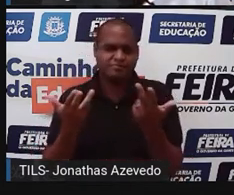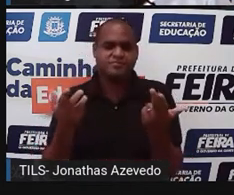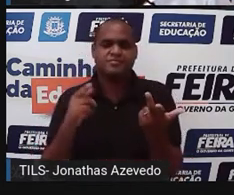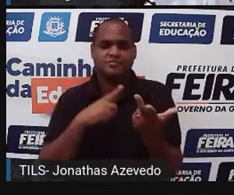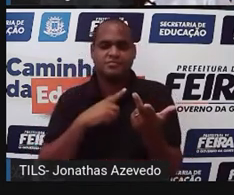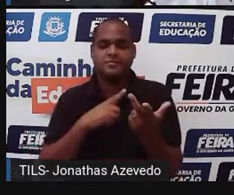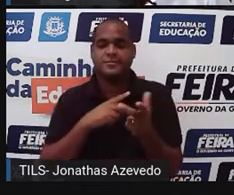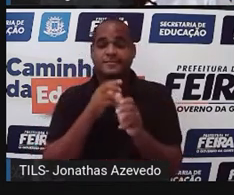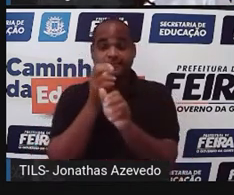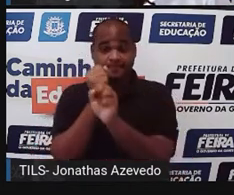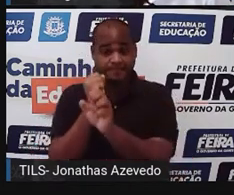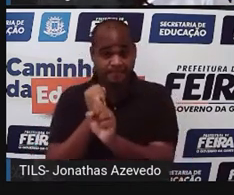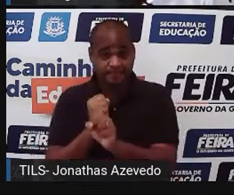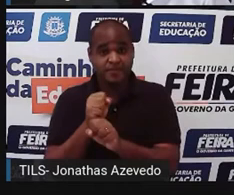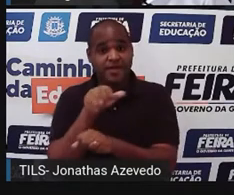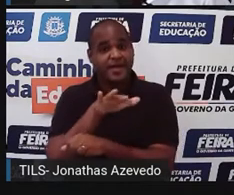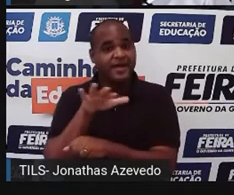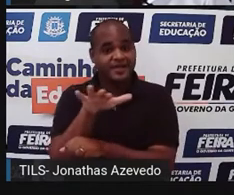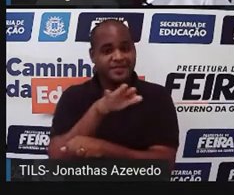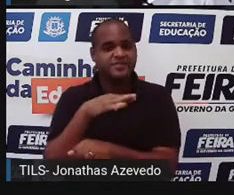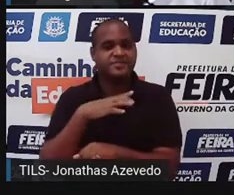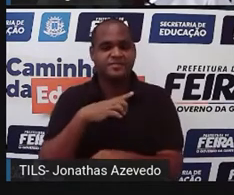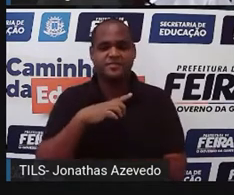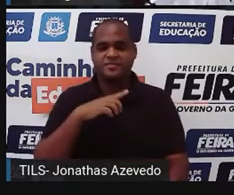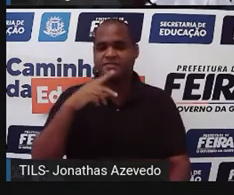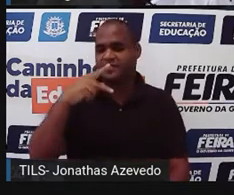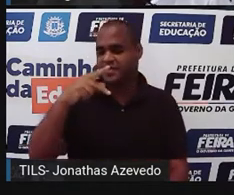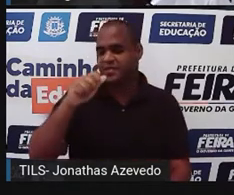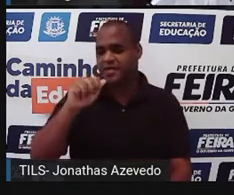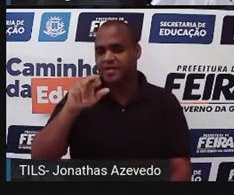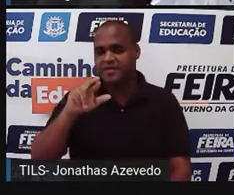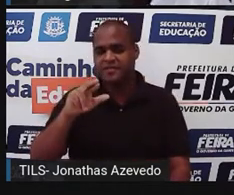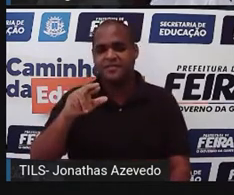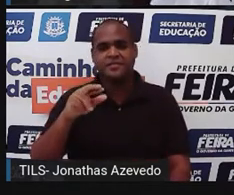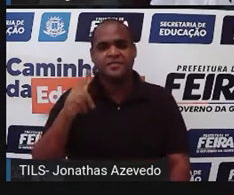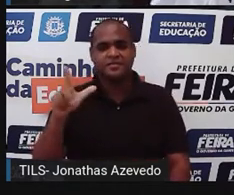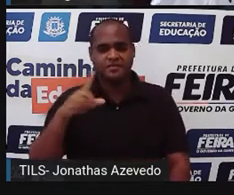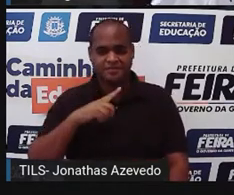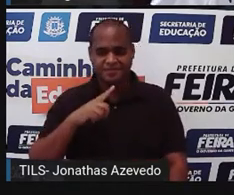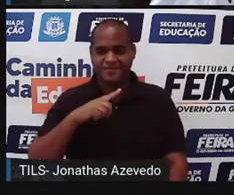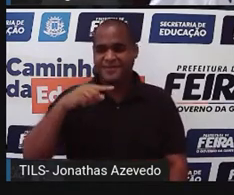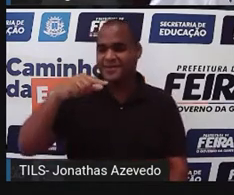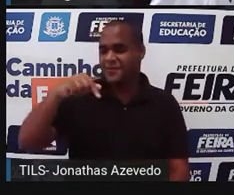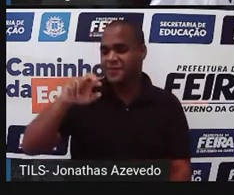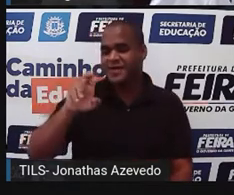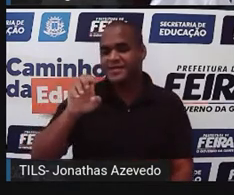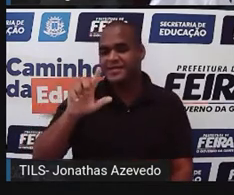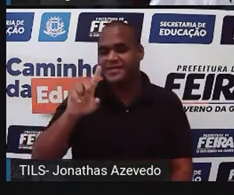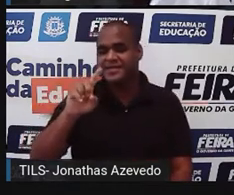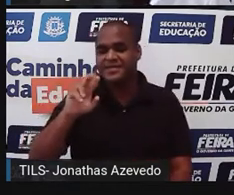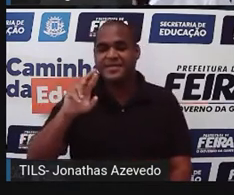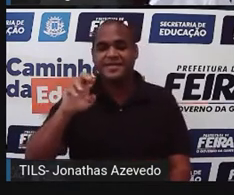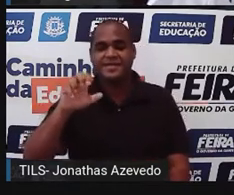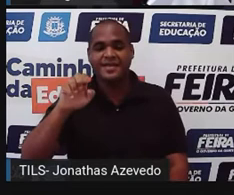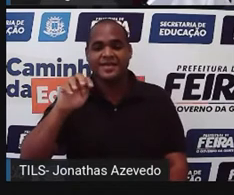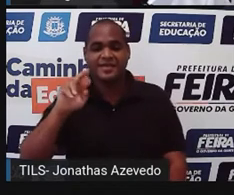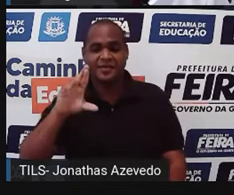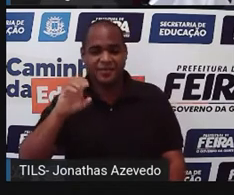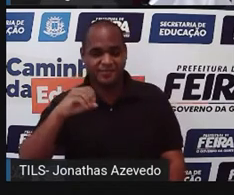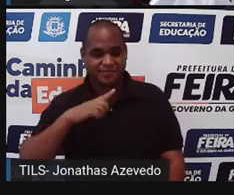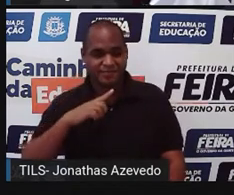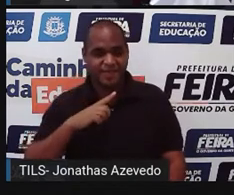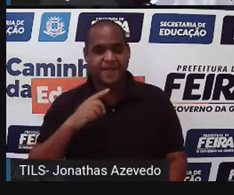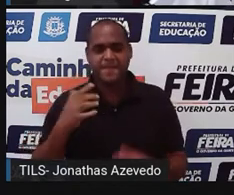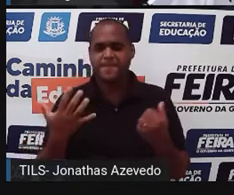que calcula a área de cada paralelogramo de cada quadrilátero daquele Tá bom então por exemplo nos